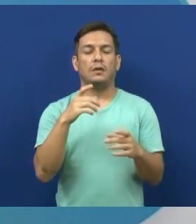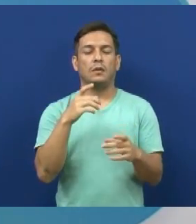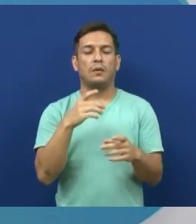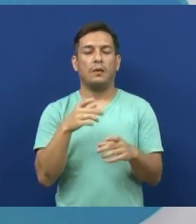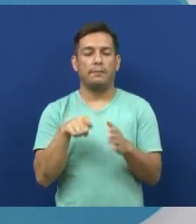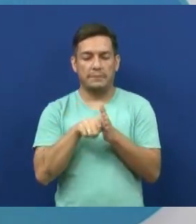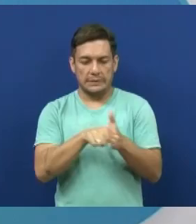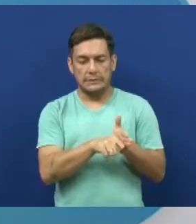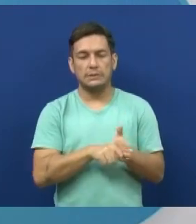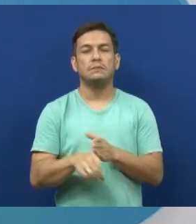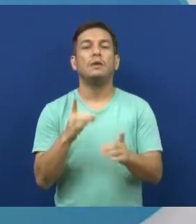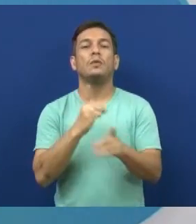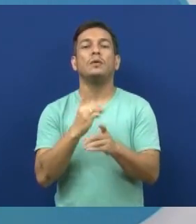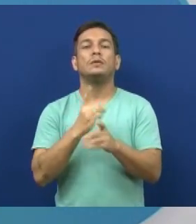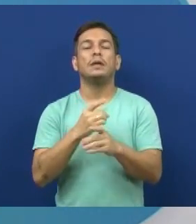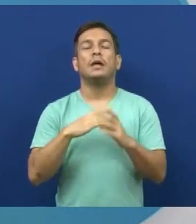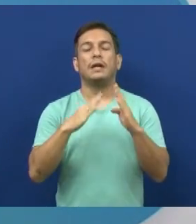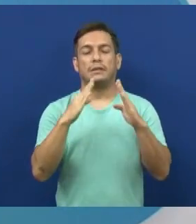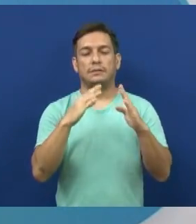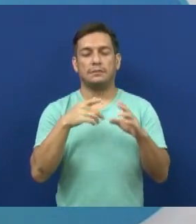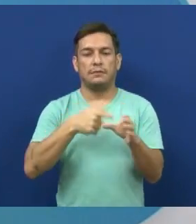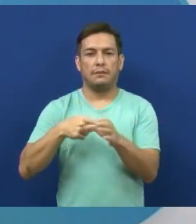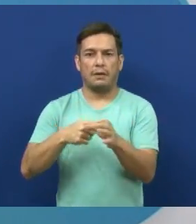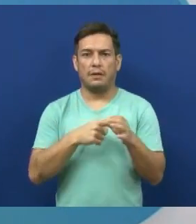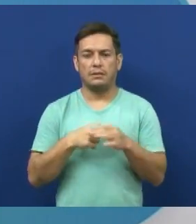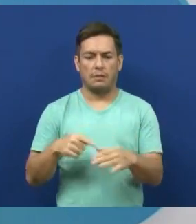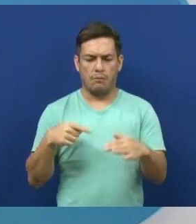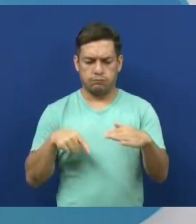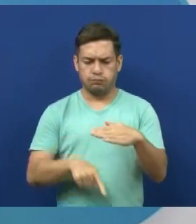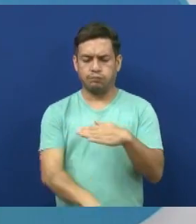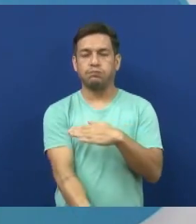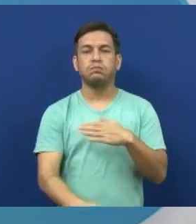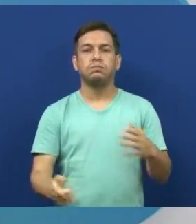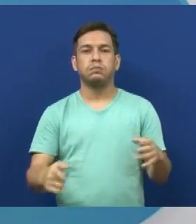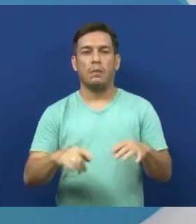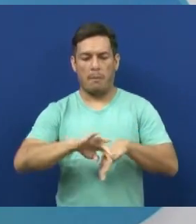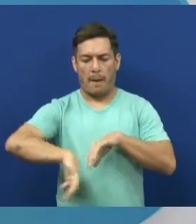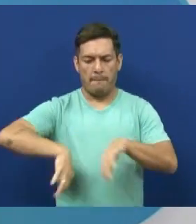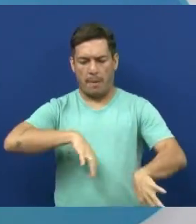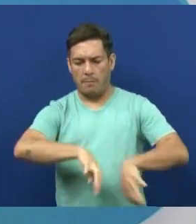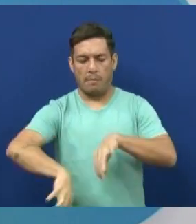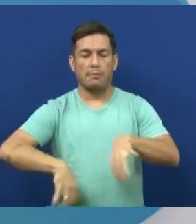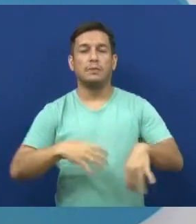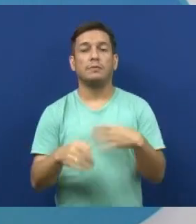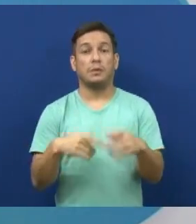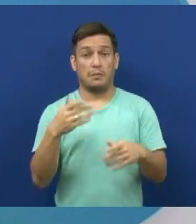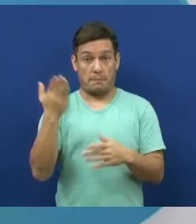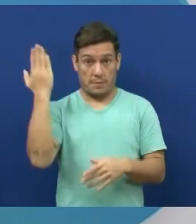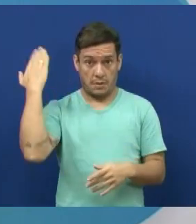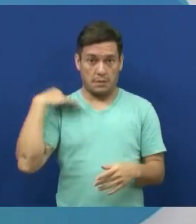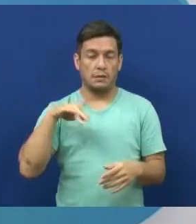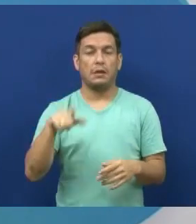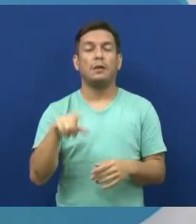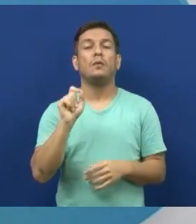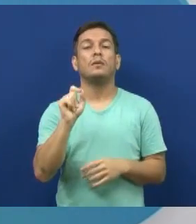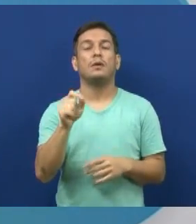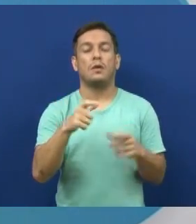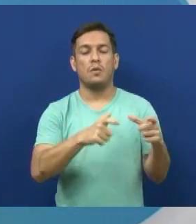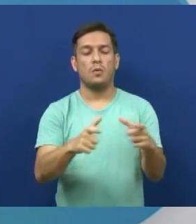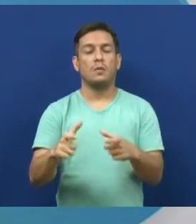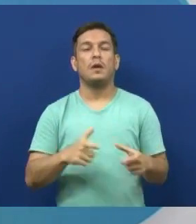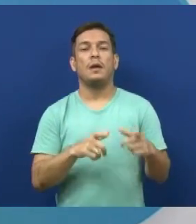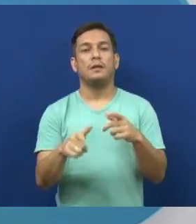que estão soterradas a metros de profundidade. Num período passado, aquilo foi o palco das